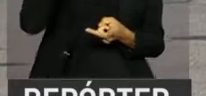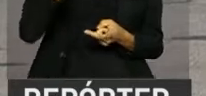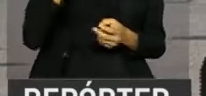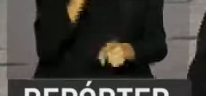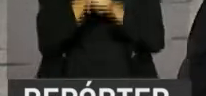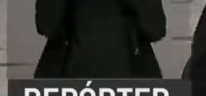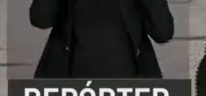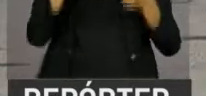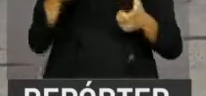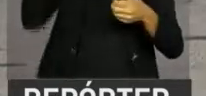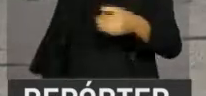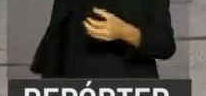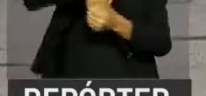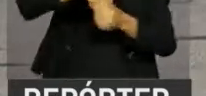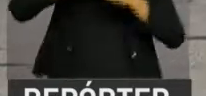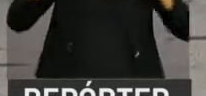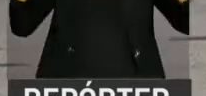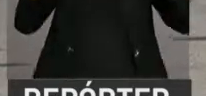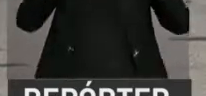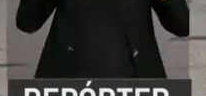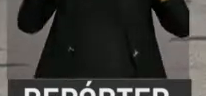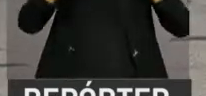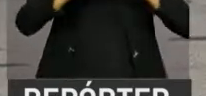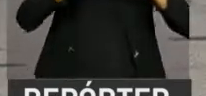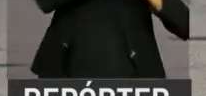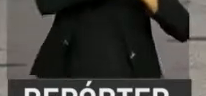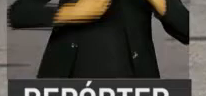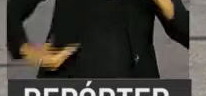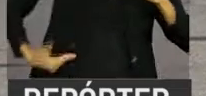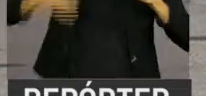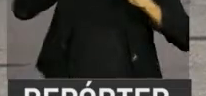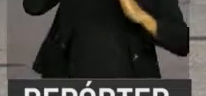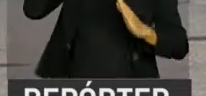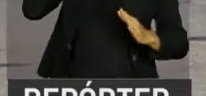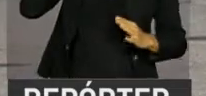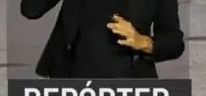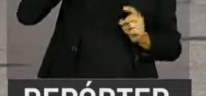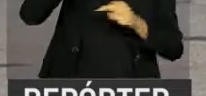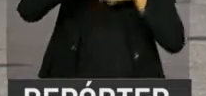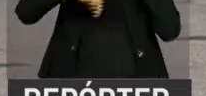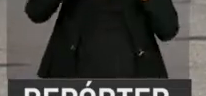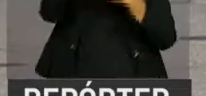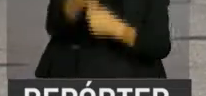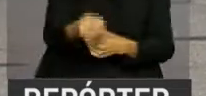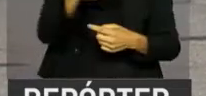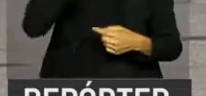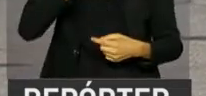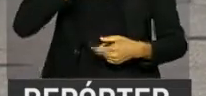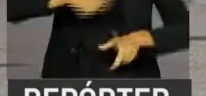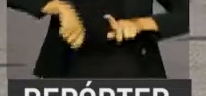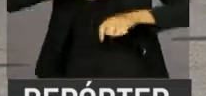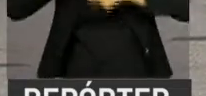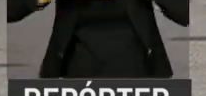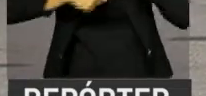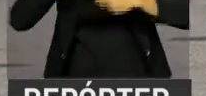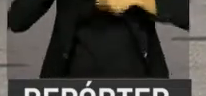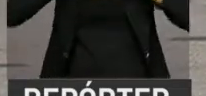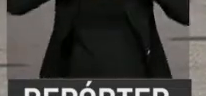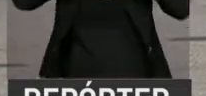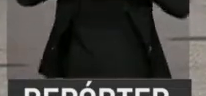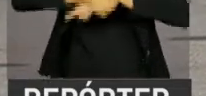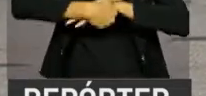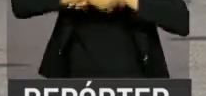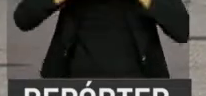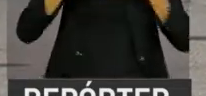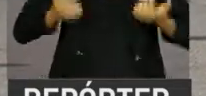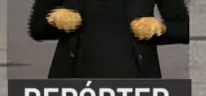bandeirantes sede do governo do estado de são paulo onde também vai ter depois um jantar oferecido aos monarcas da suécia pelo